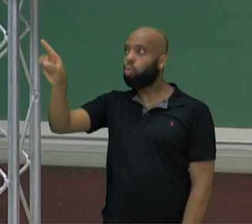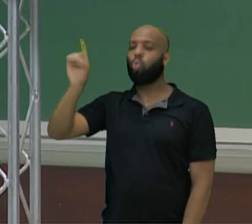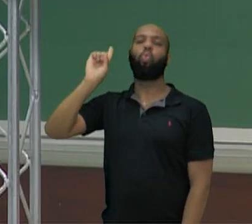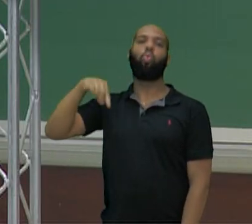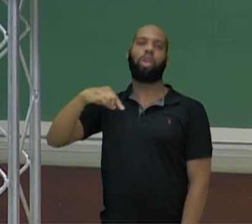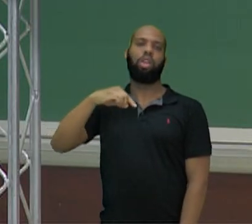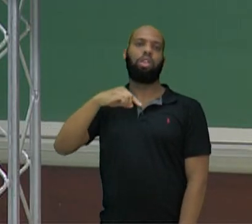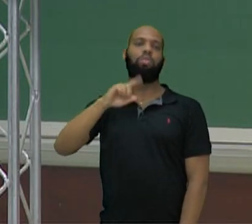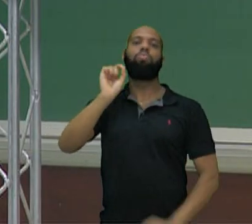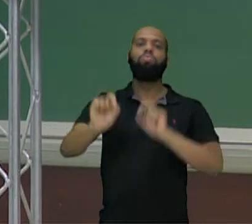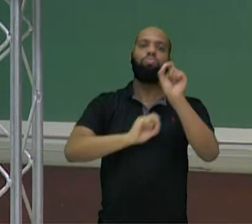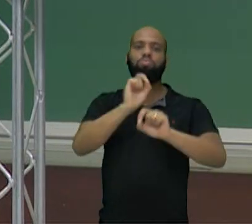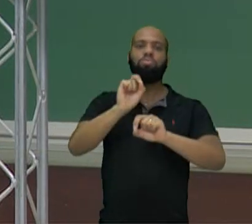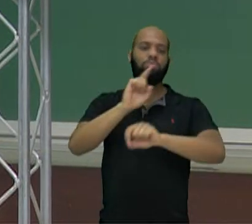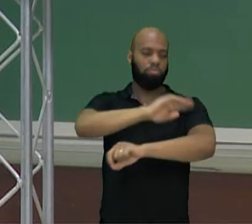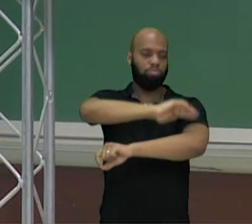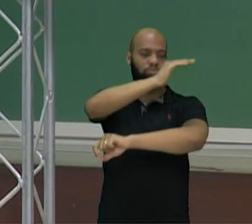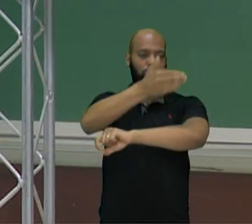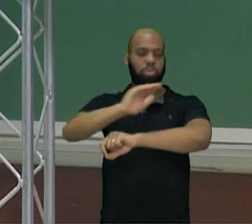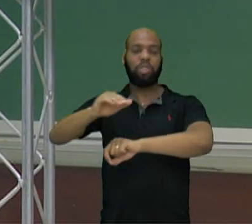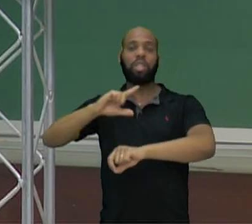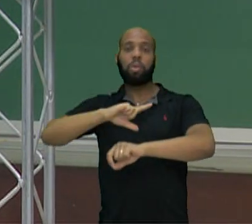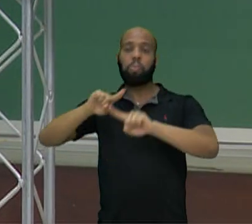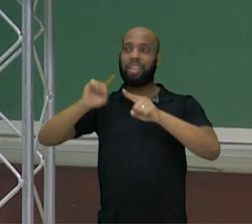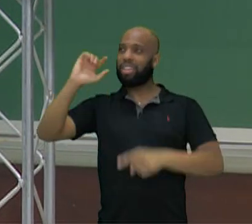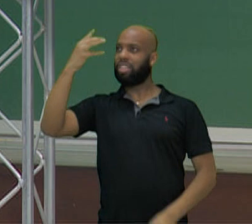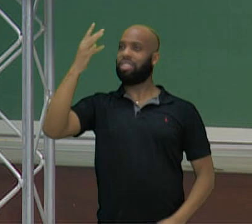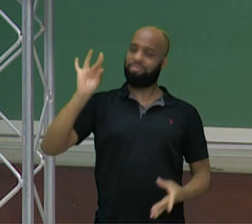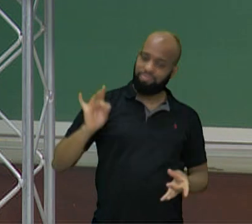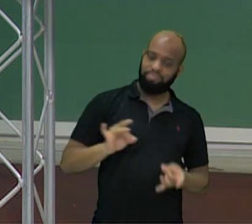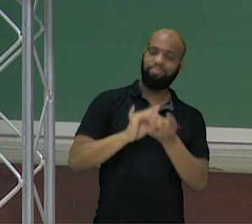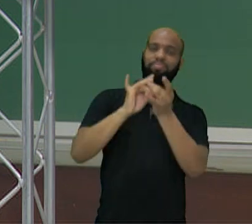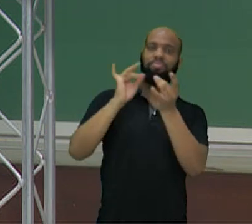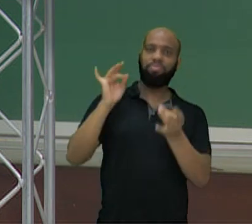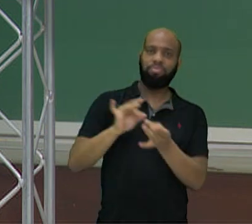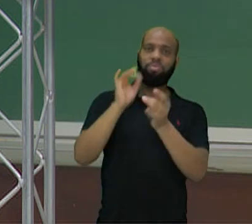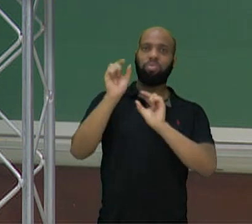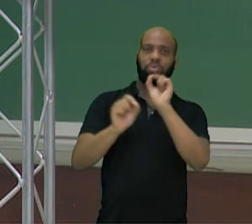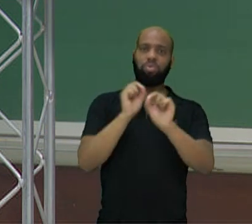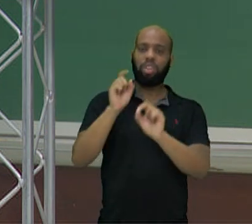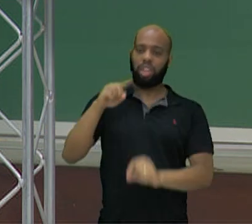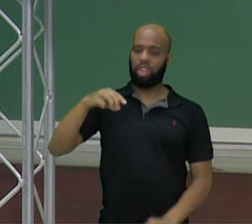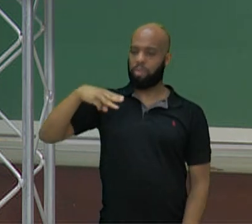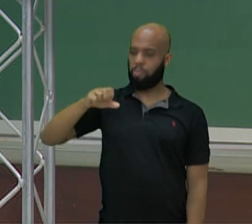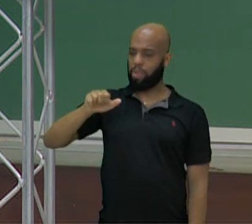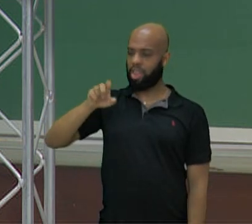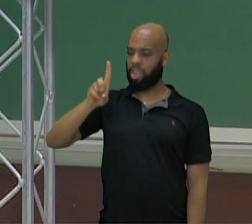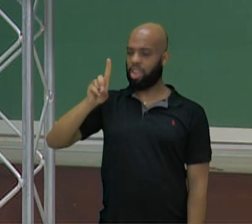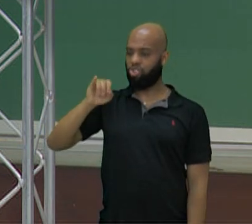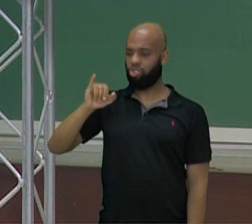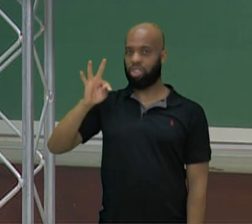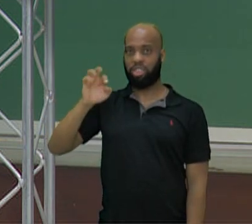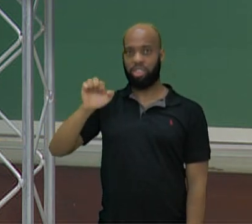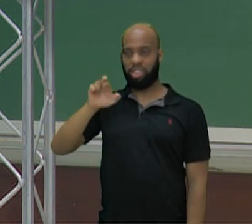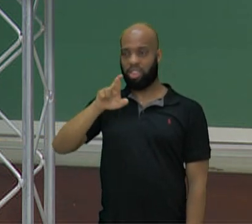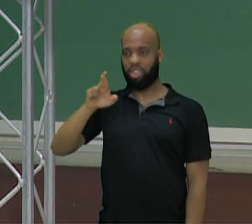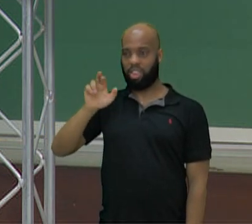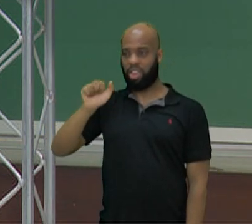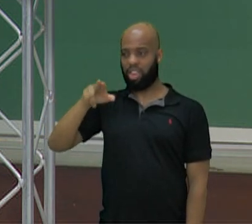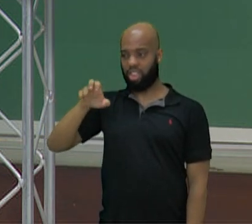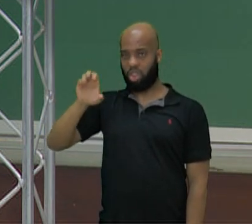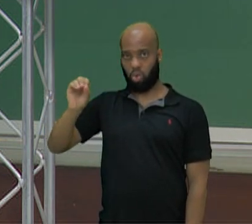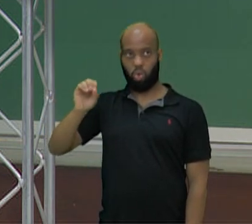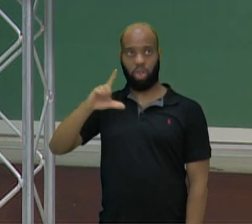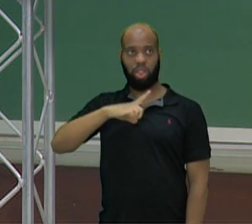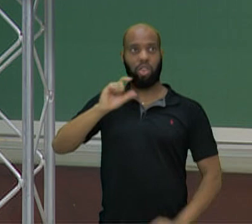um clima específico que faz parte do clima do tipo mediterrâneo. Olha lá, tanto nesta